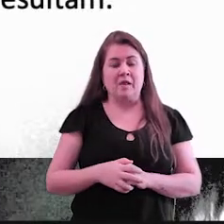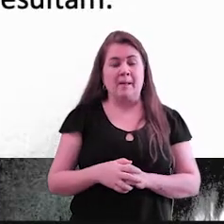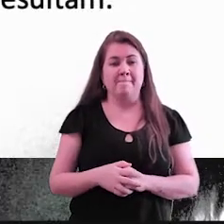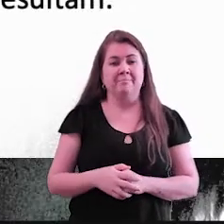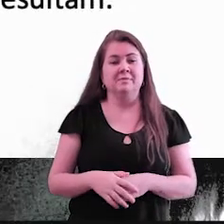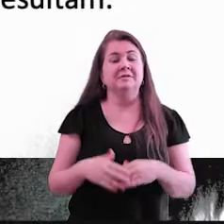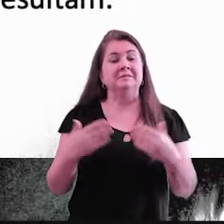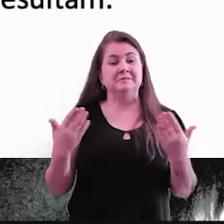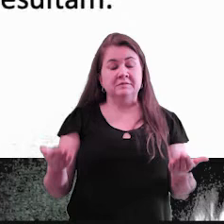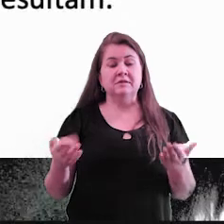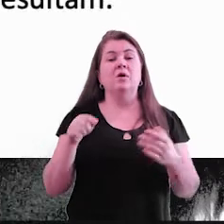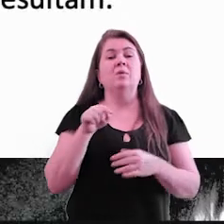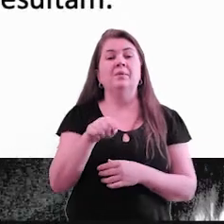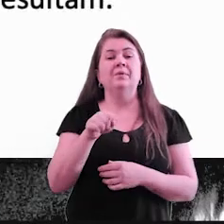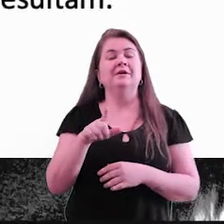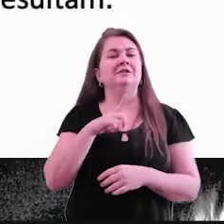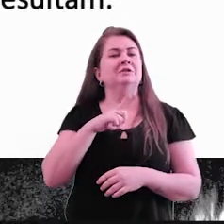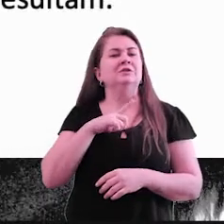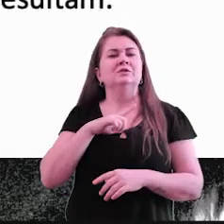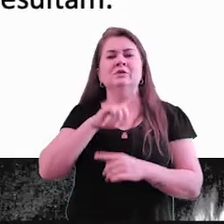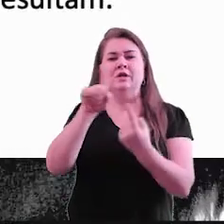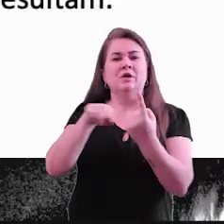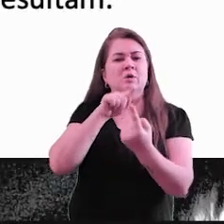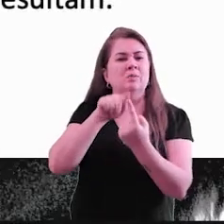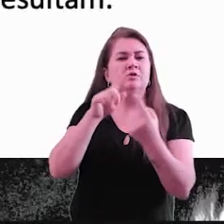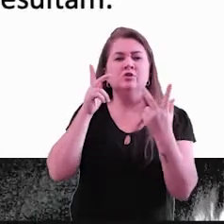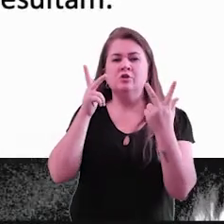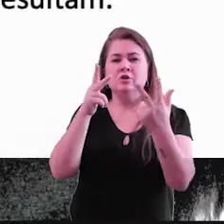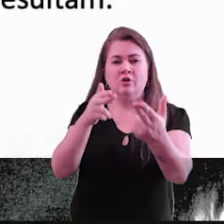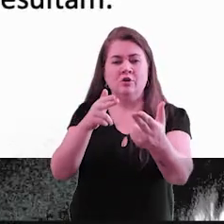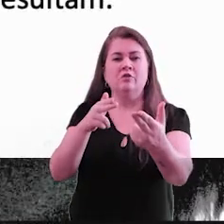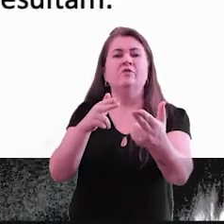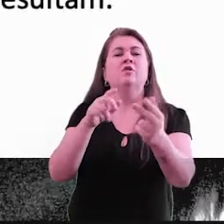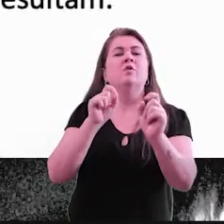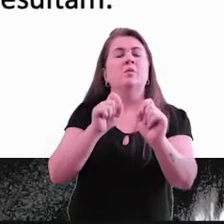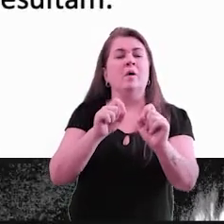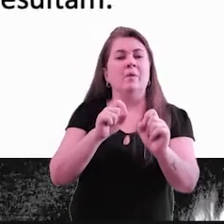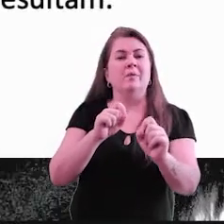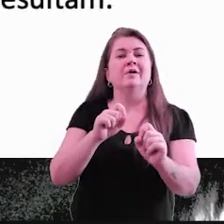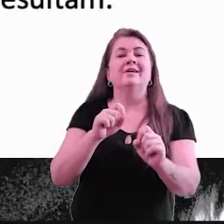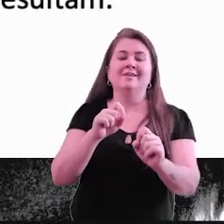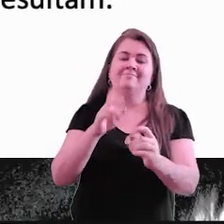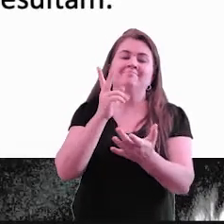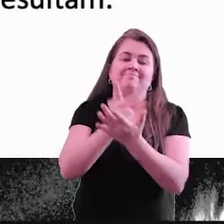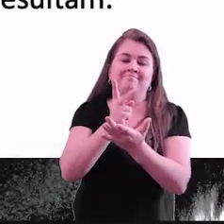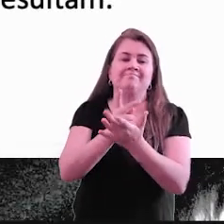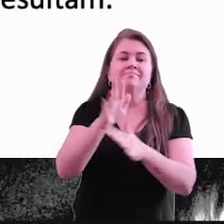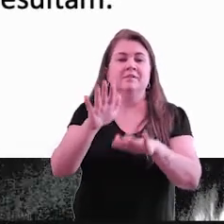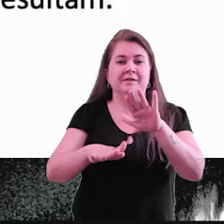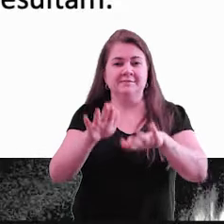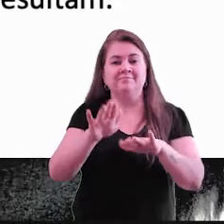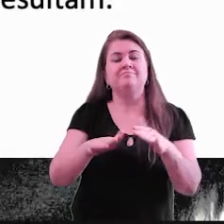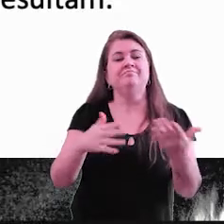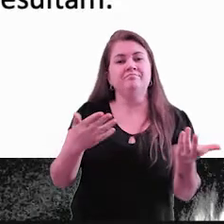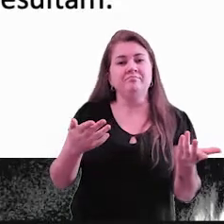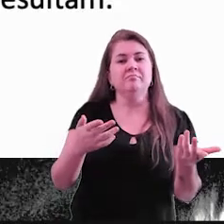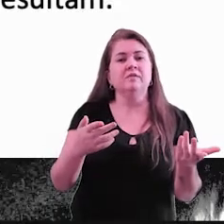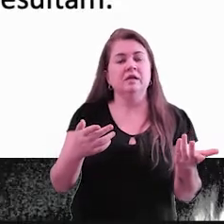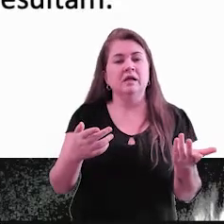Humanos, que, apesar de ter itens, artigos muito contemporâneos, ela foi